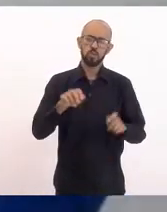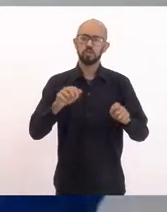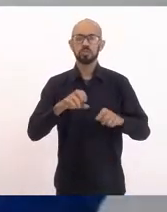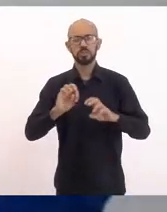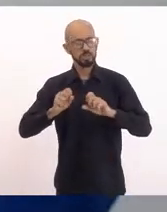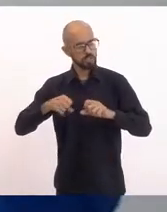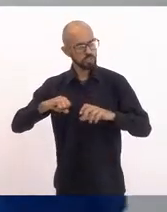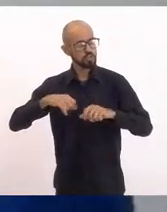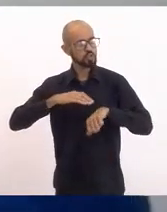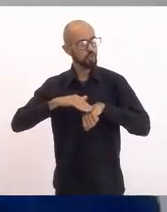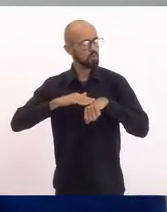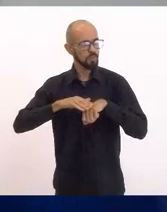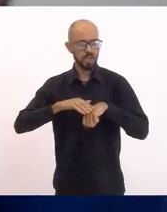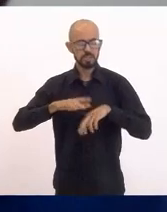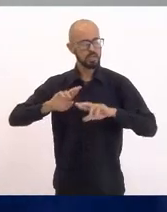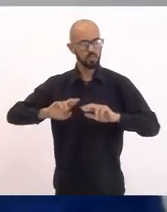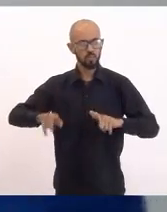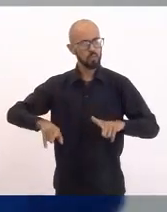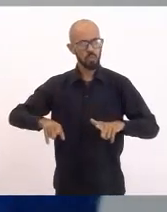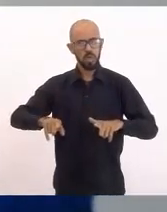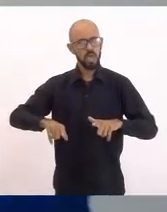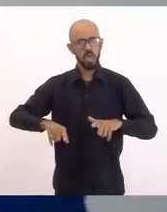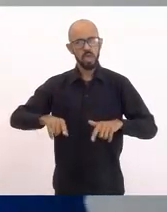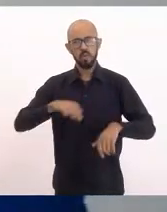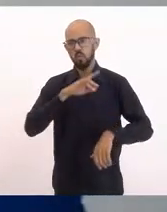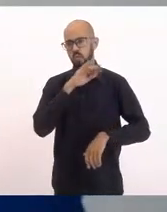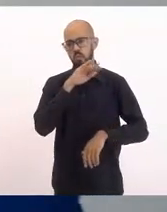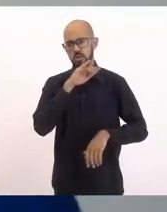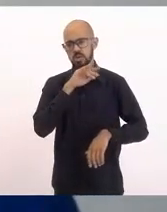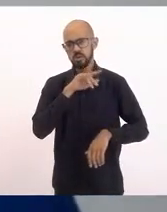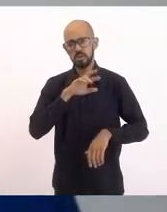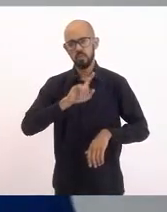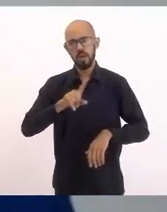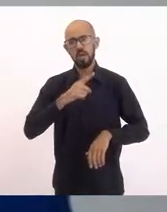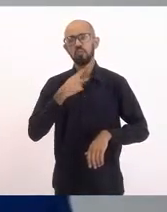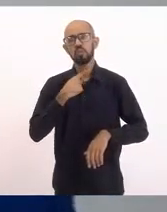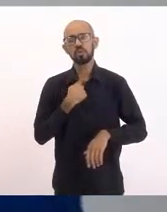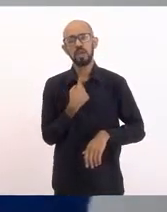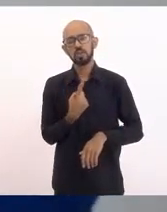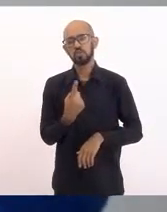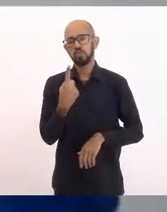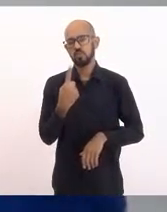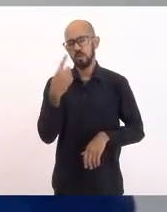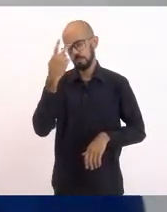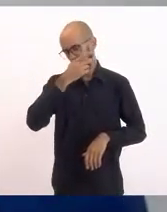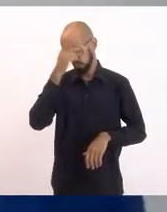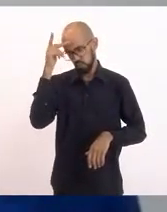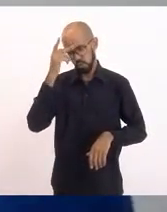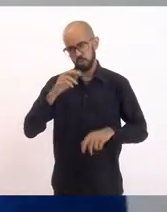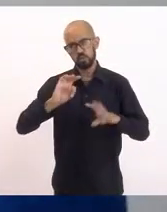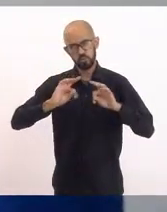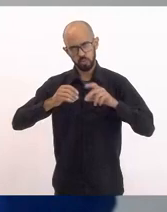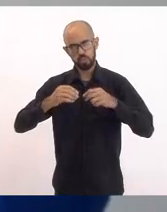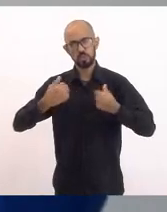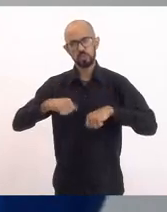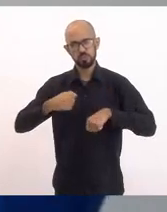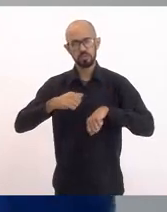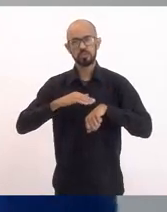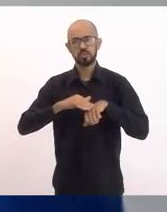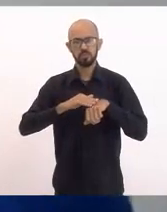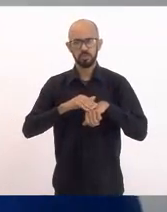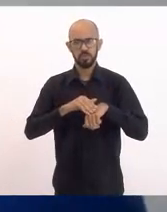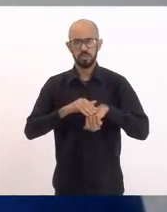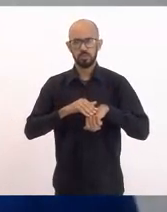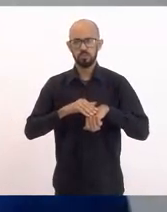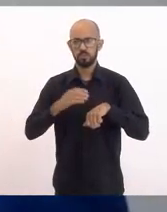ninguém. Não vale a imposição, não vale a vontade pessoal de uma pessoa só. Tudo tem que se conversar. Então, em momento nenhum,